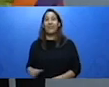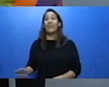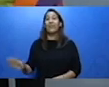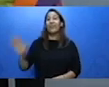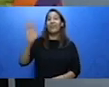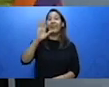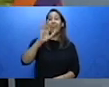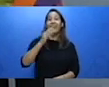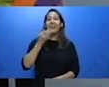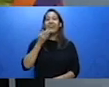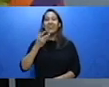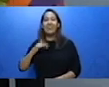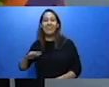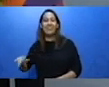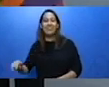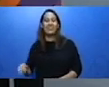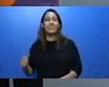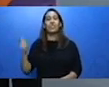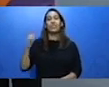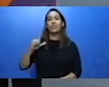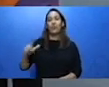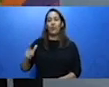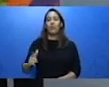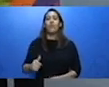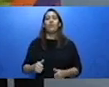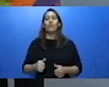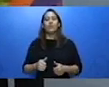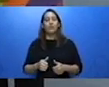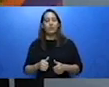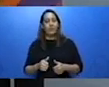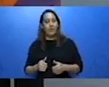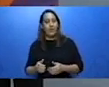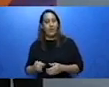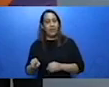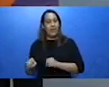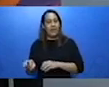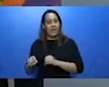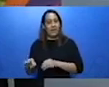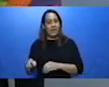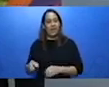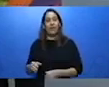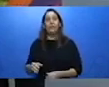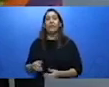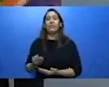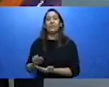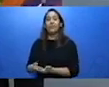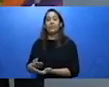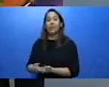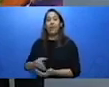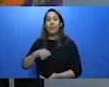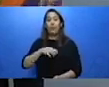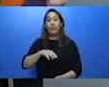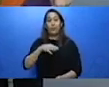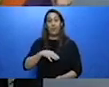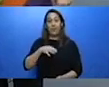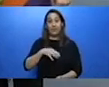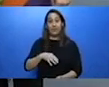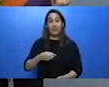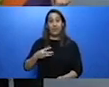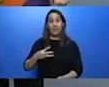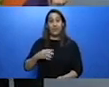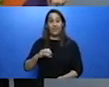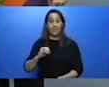Olá, crianças! Estamos aqui novamente para a nossa aula de língua portuguesa, a nossa 30ª aula. Vamos lá?